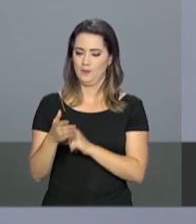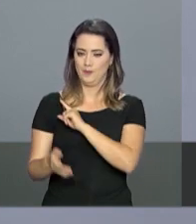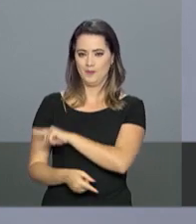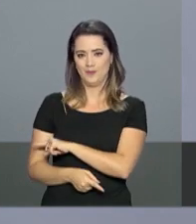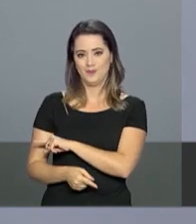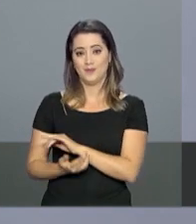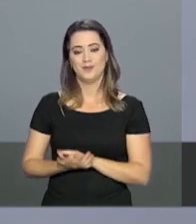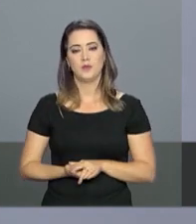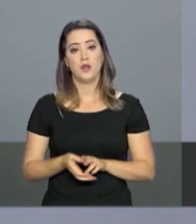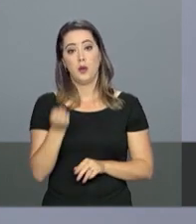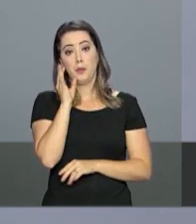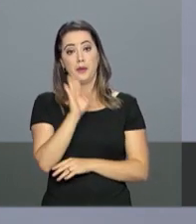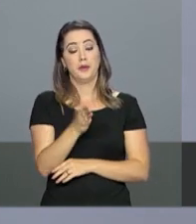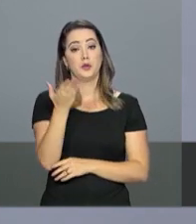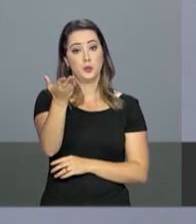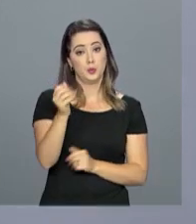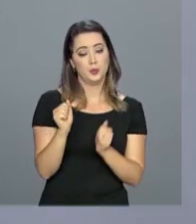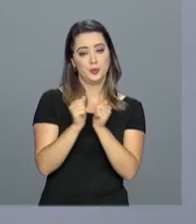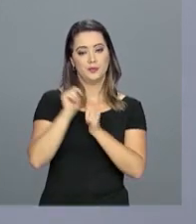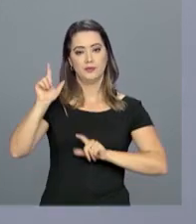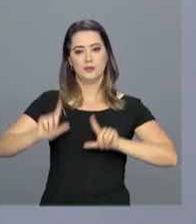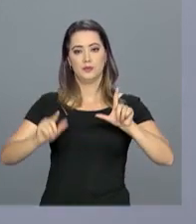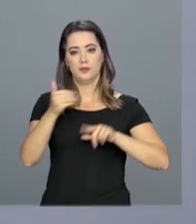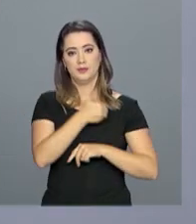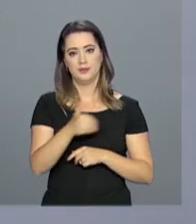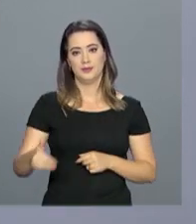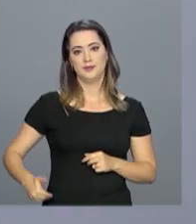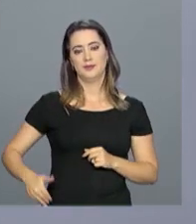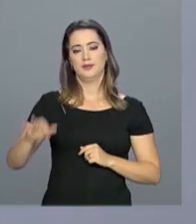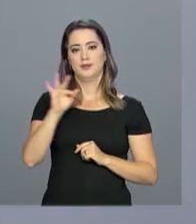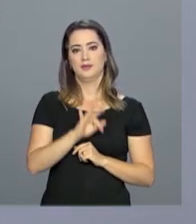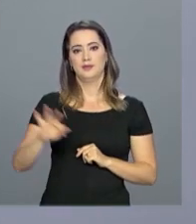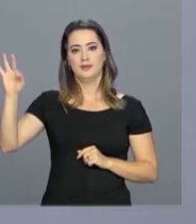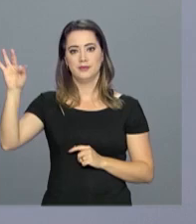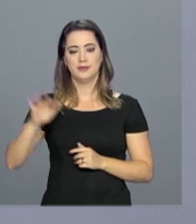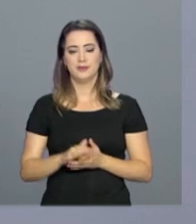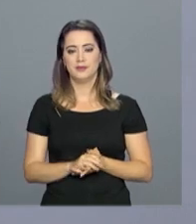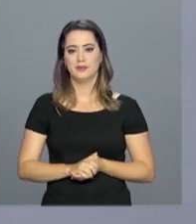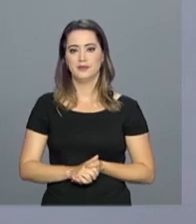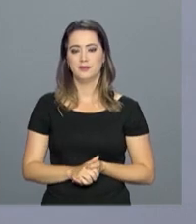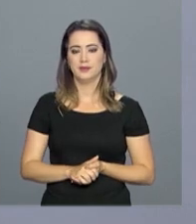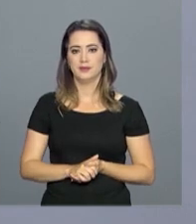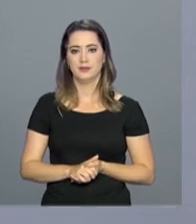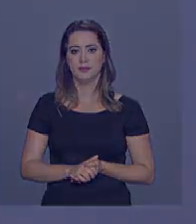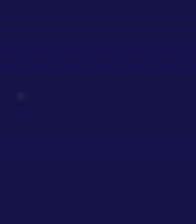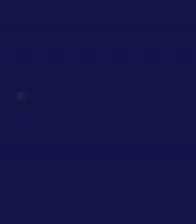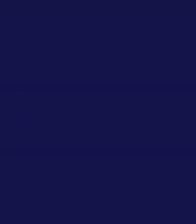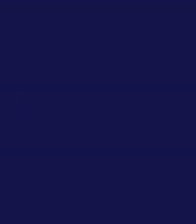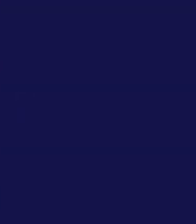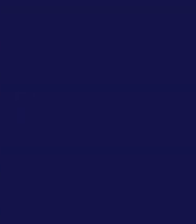no youtube uma boa tarde pra você continue com a gente aqui na nbr a tv do governo federal